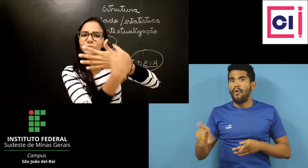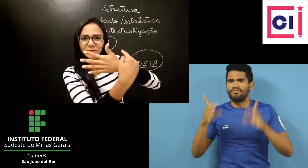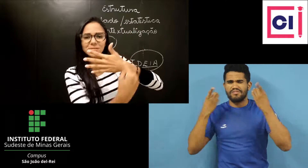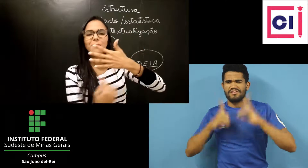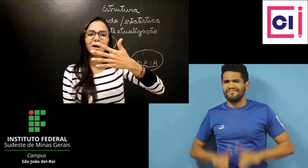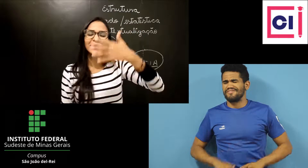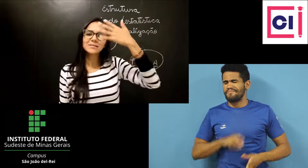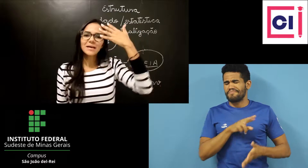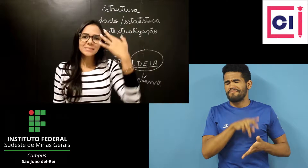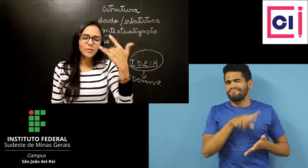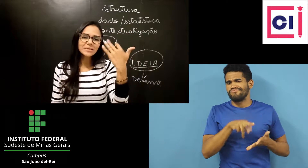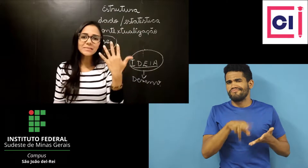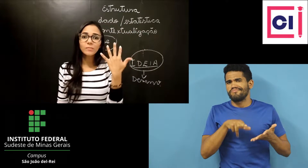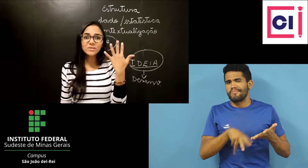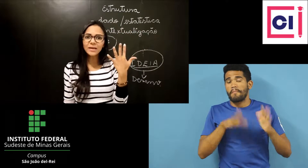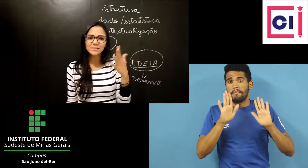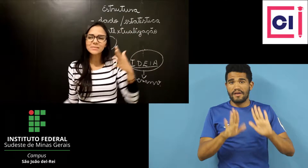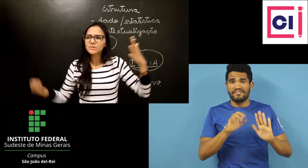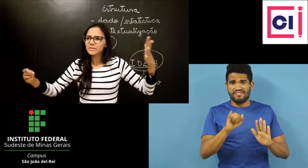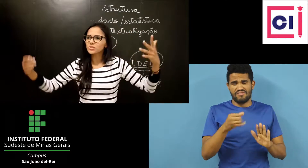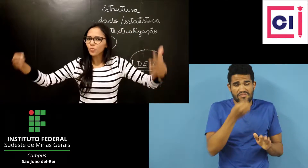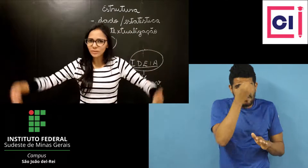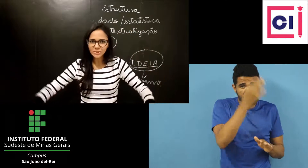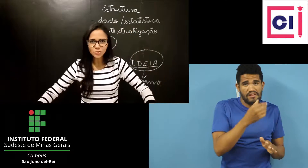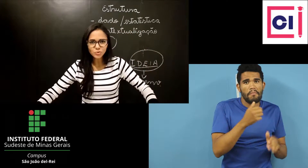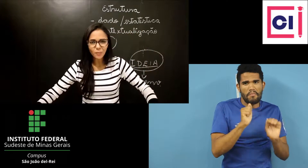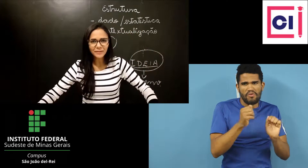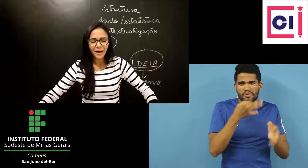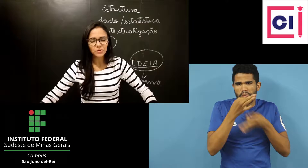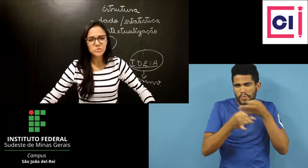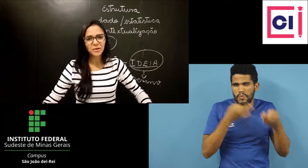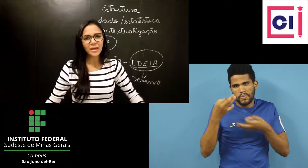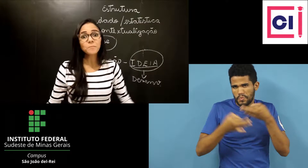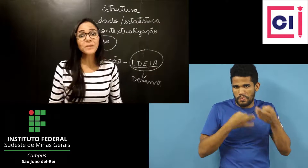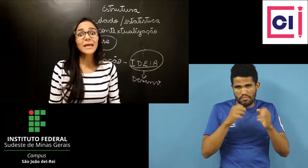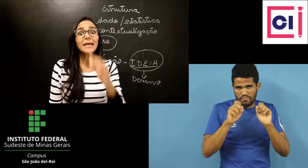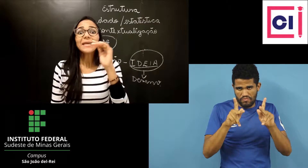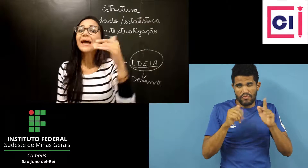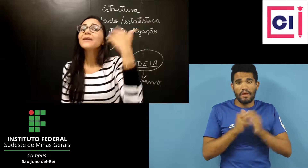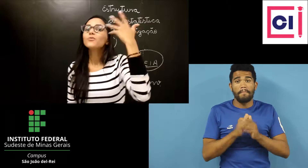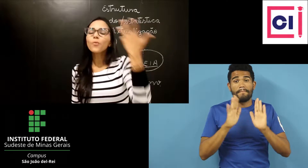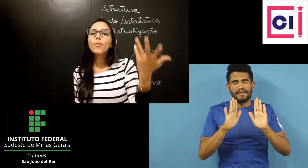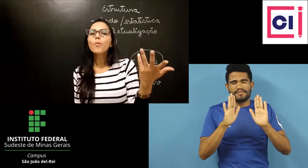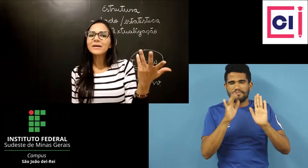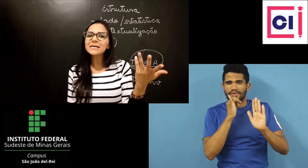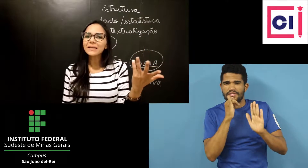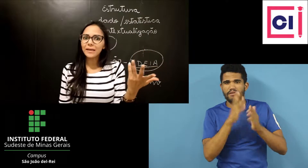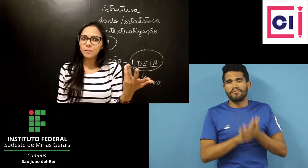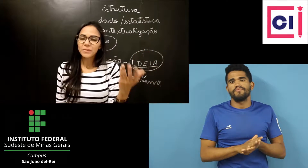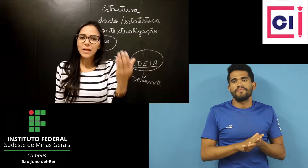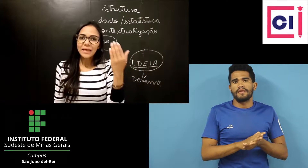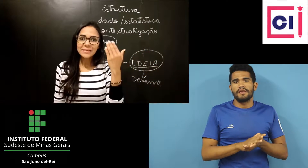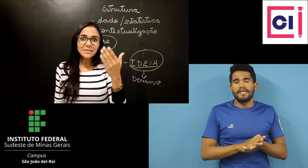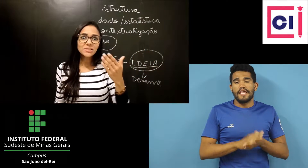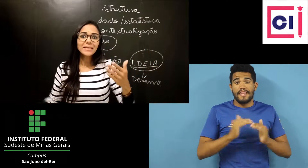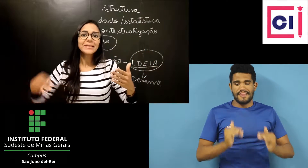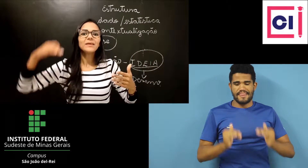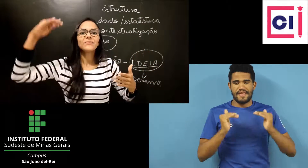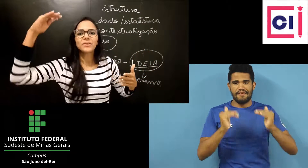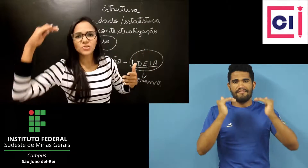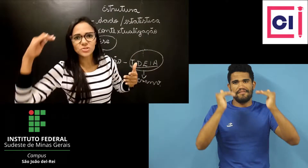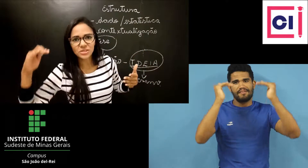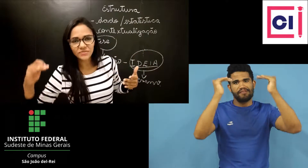existem outras, mas são essencialmente essas. Se eu esqueci de alguma, deixe nos comentários, ok? E aí eu vou um pouco mais além.